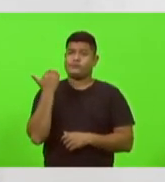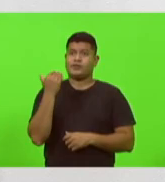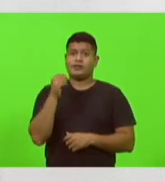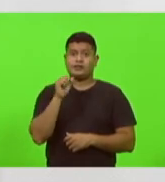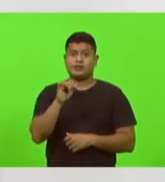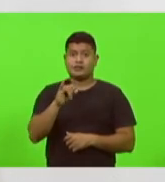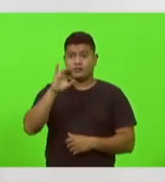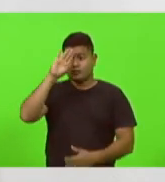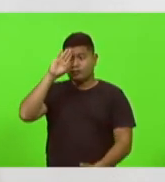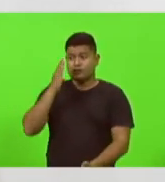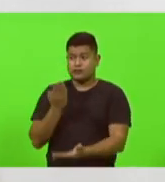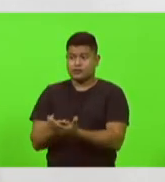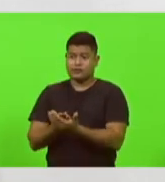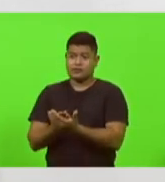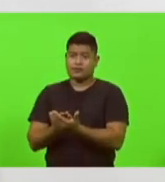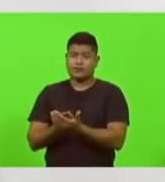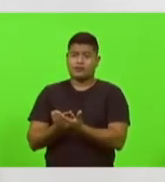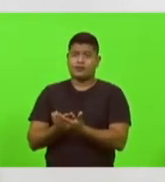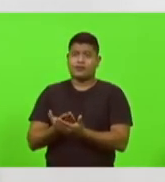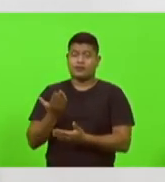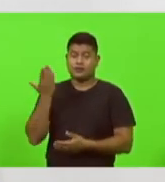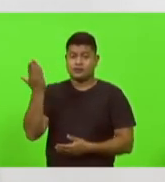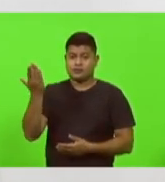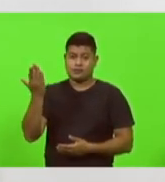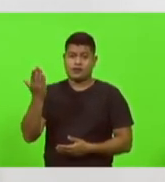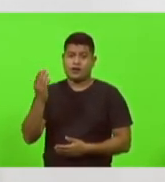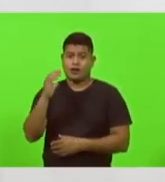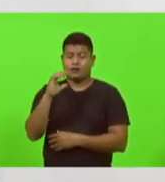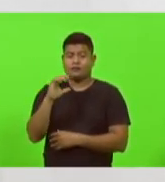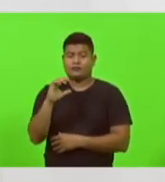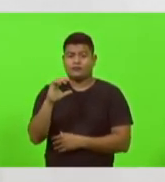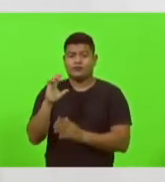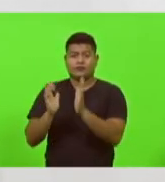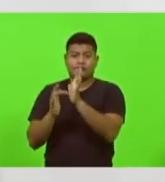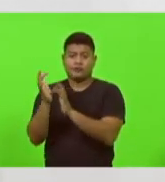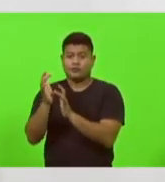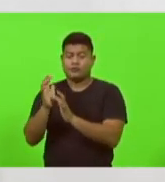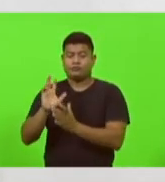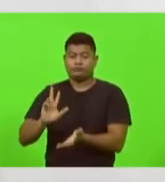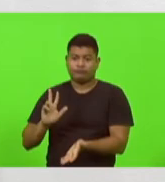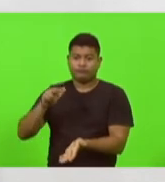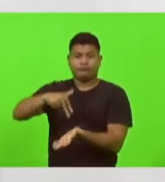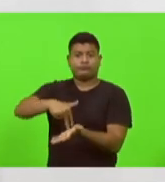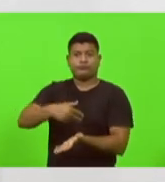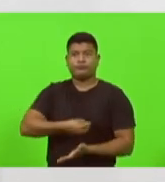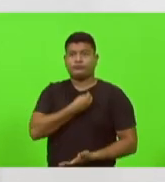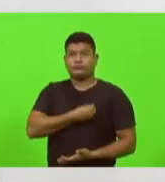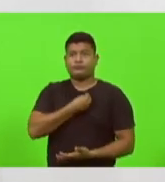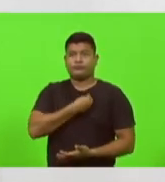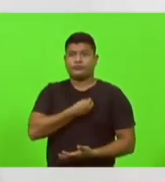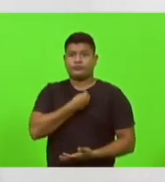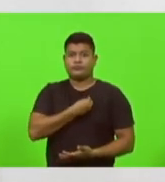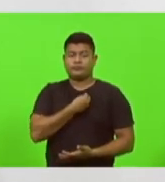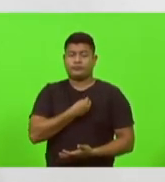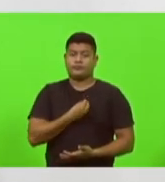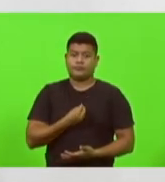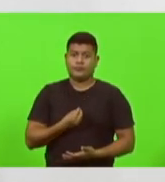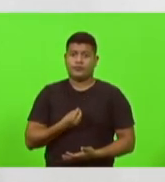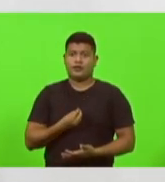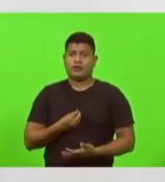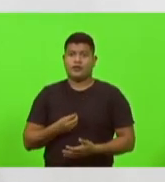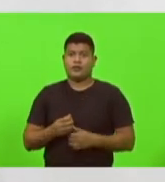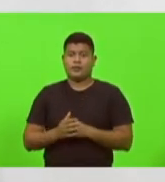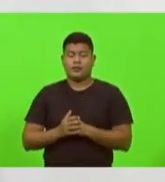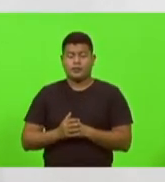acreditamos que Cristo ressuscitou, então também acreditamos que a matéria fica, mas